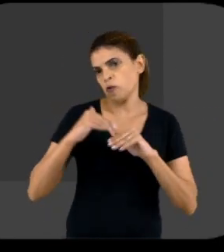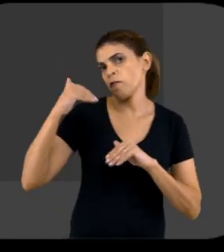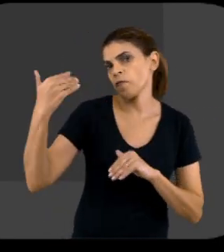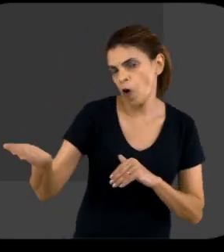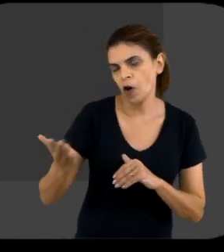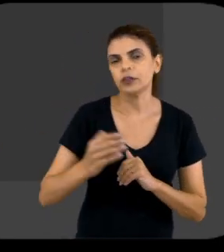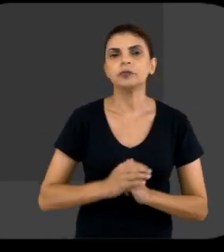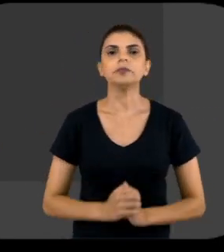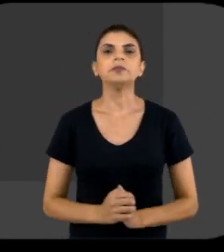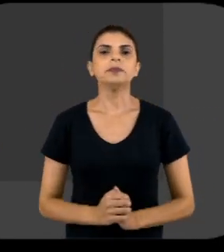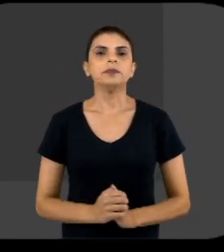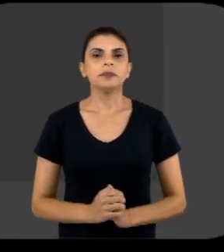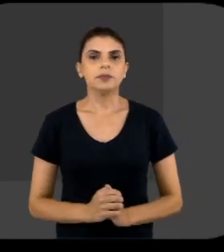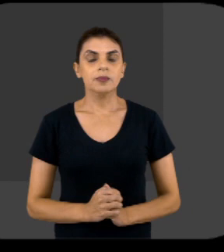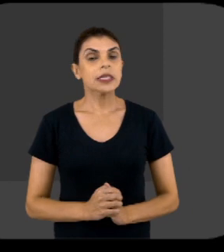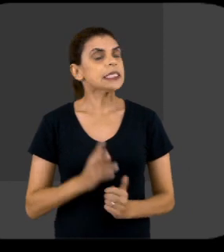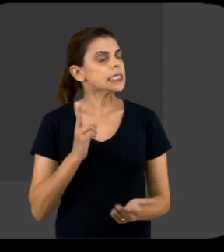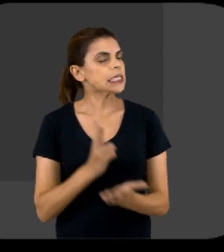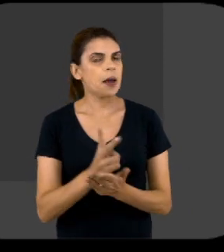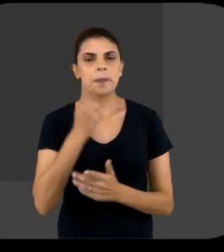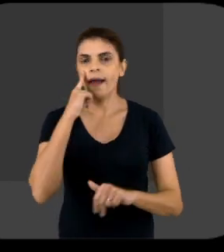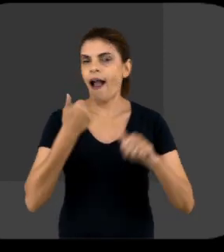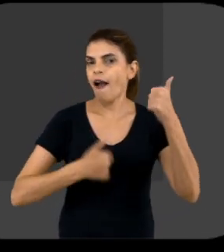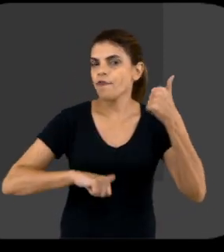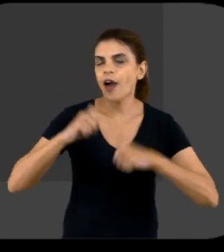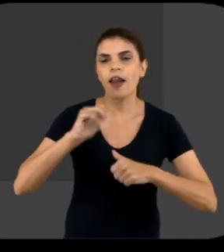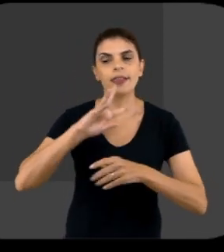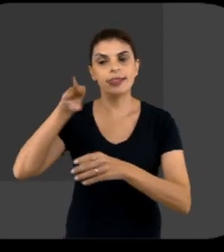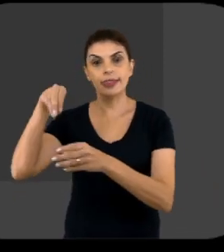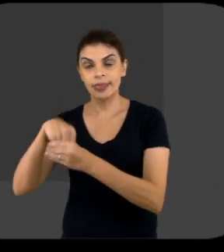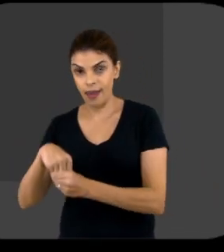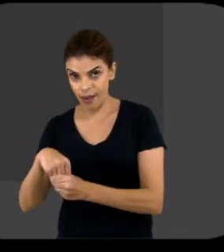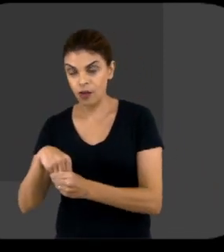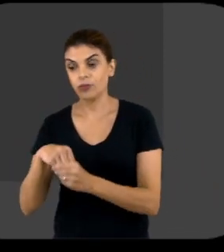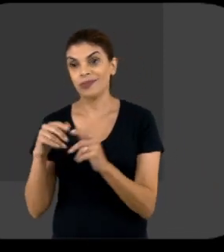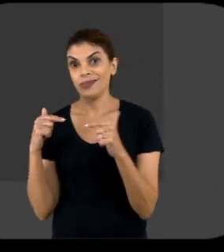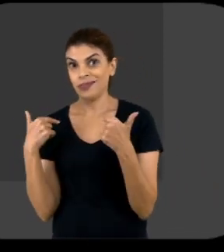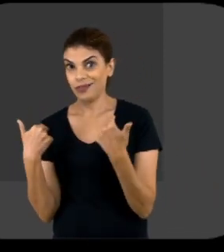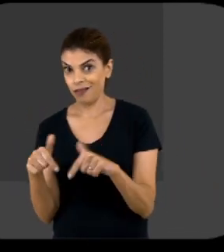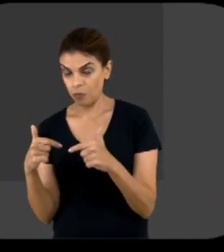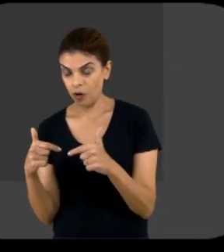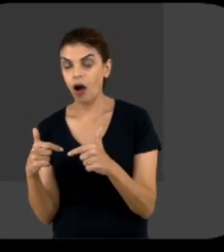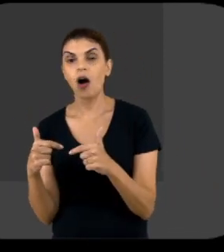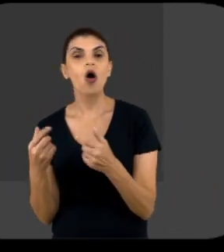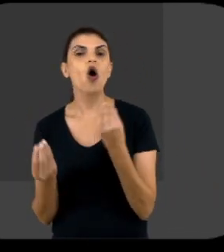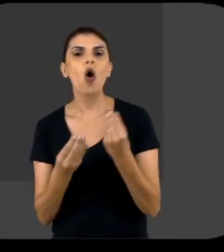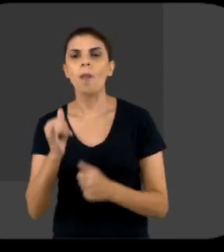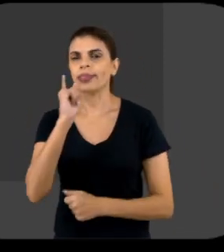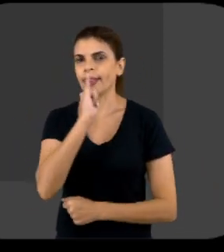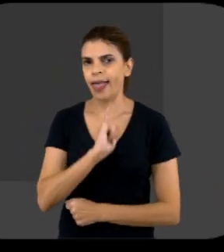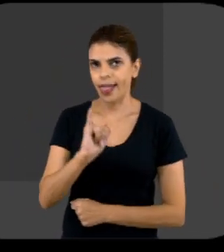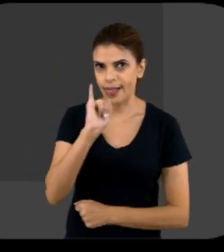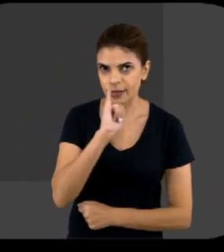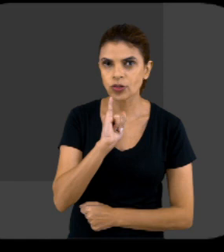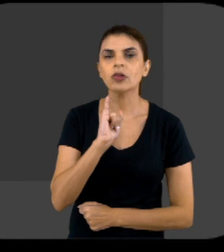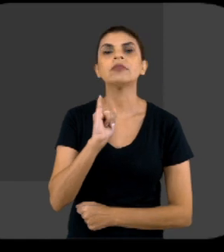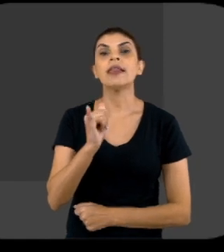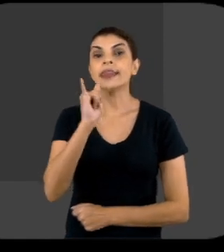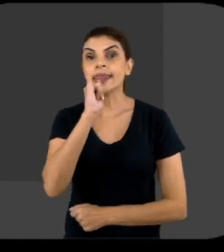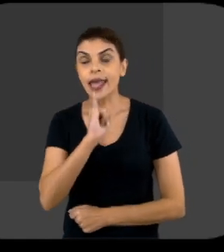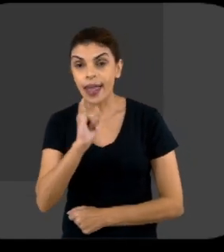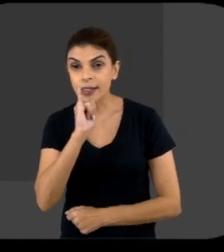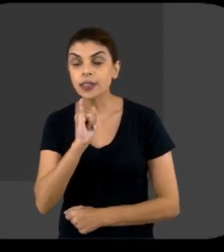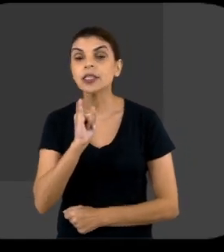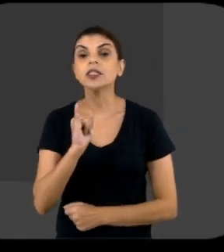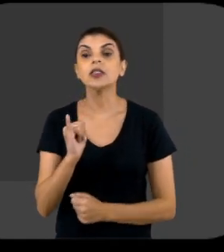ou clientes externos. Então, avaliar internamente o seu trabalho através de testes, que